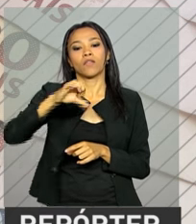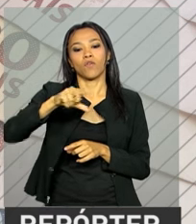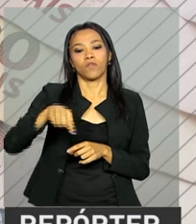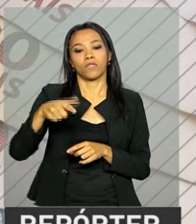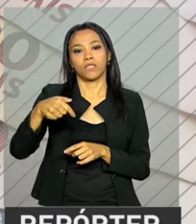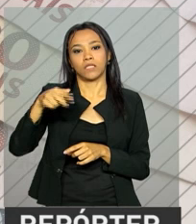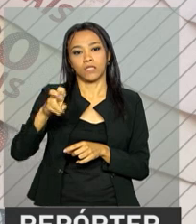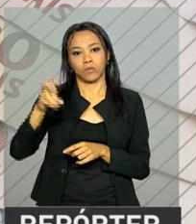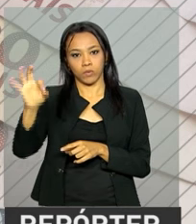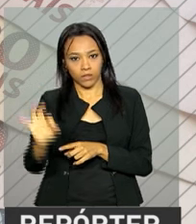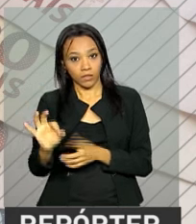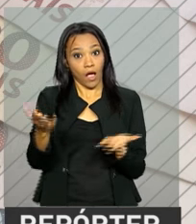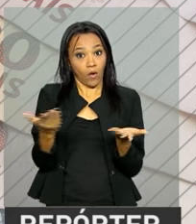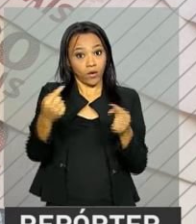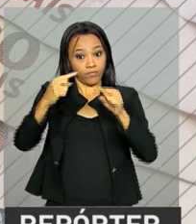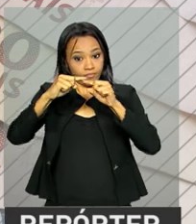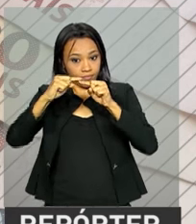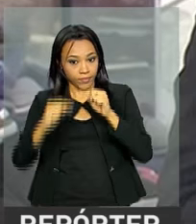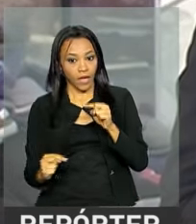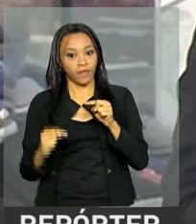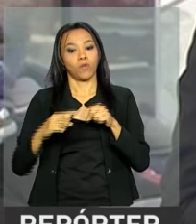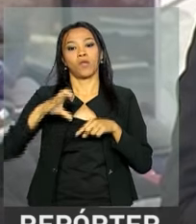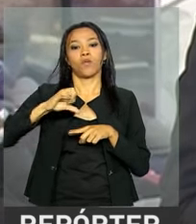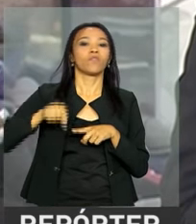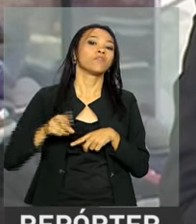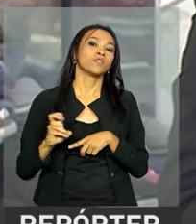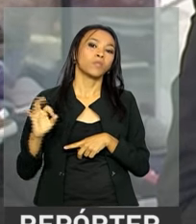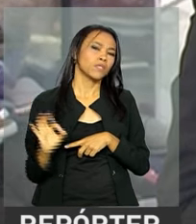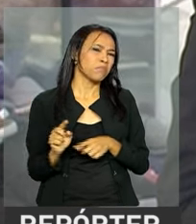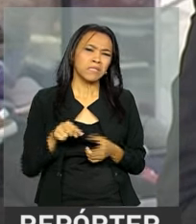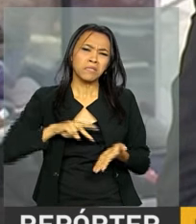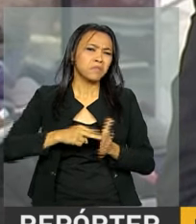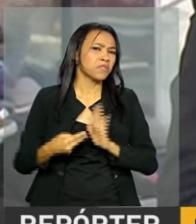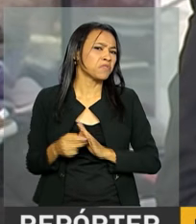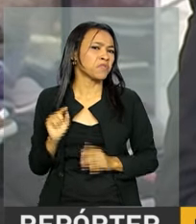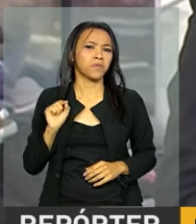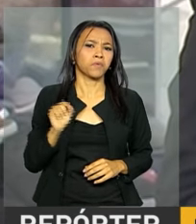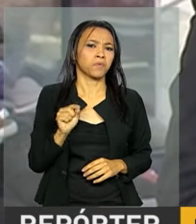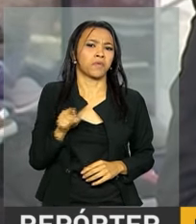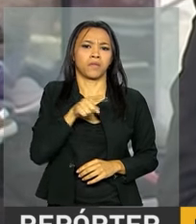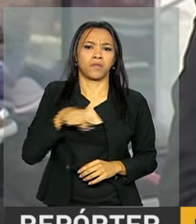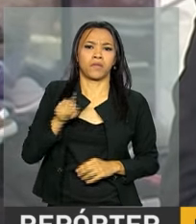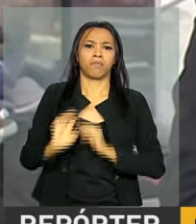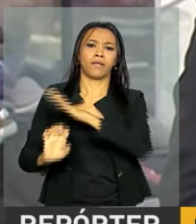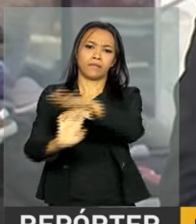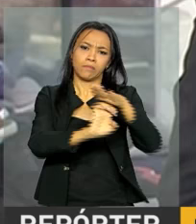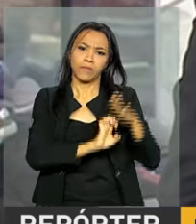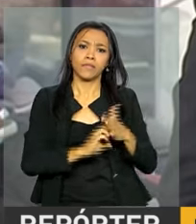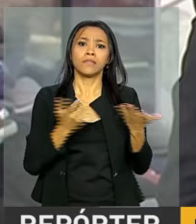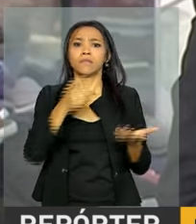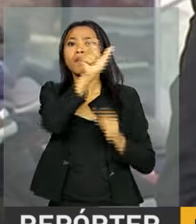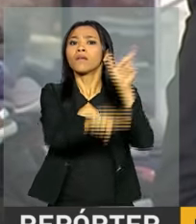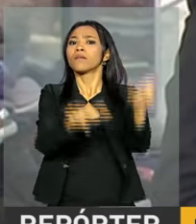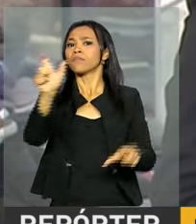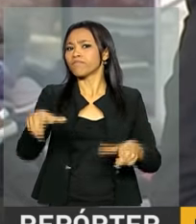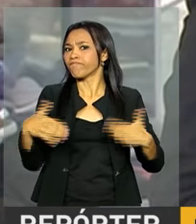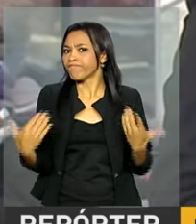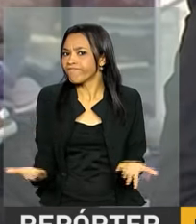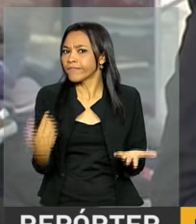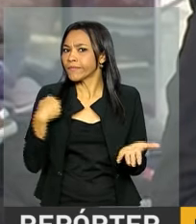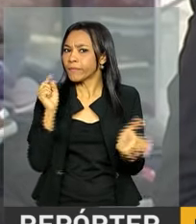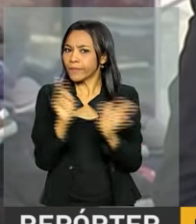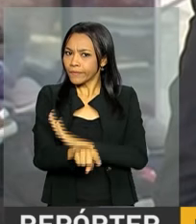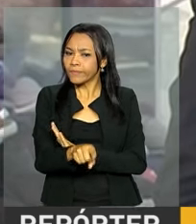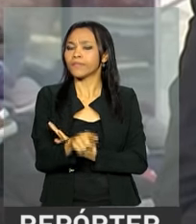deste ano agora já é de 9 6 por cento mas o que isso significa para as empresas e os cidadãos comuns para essa pergunta